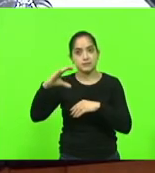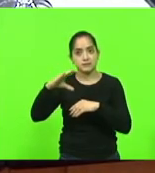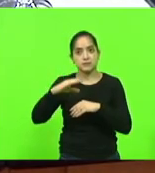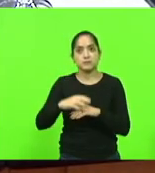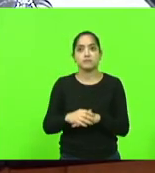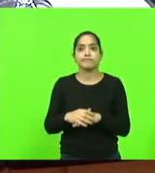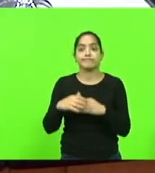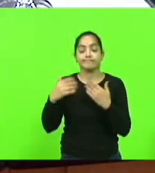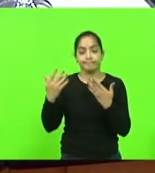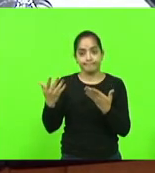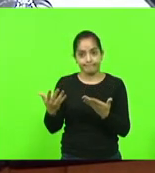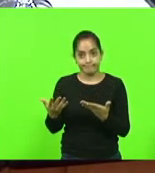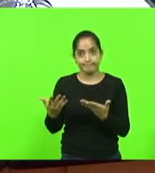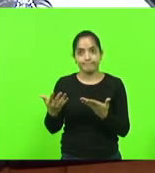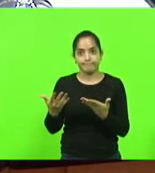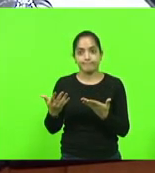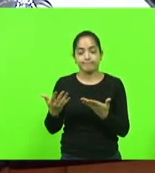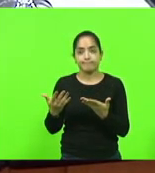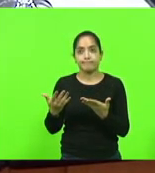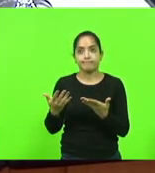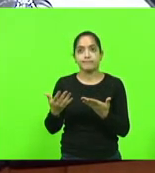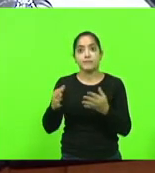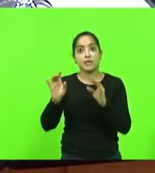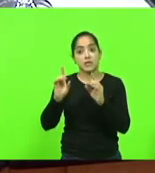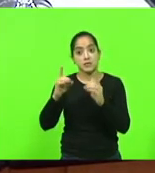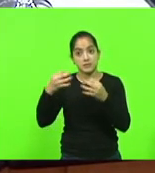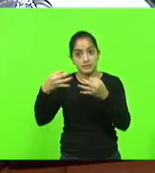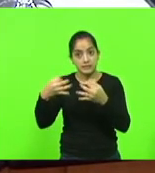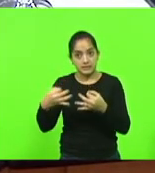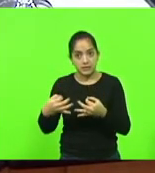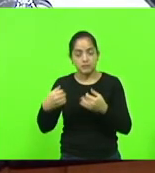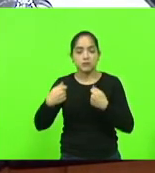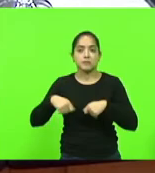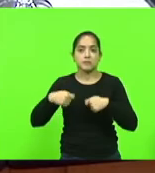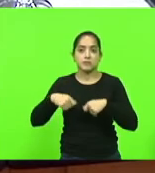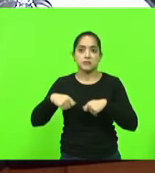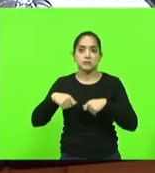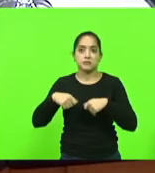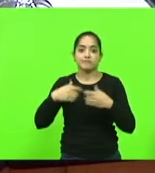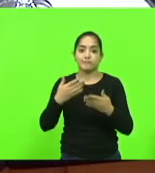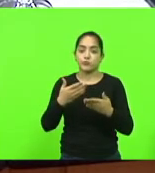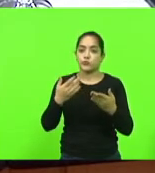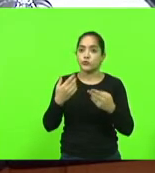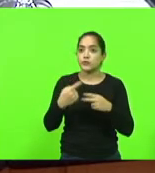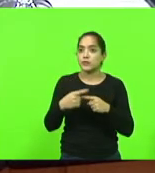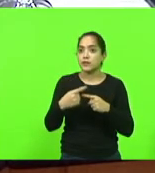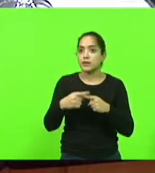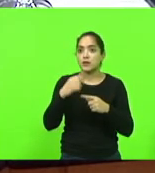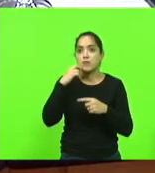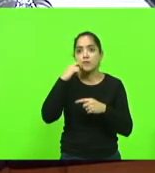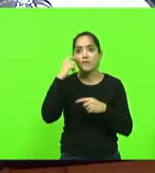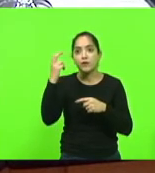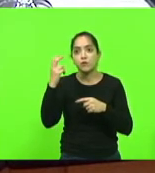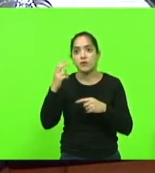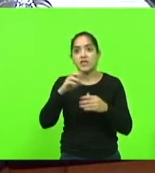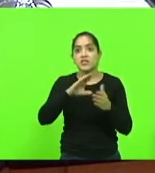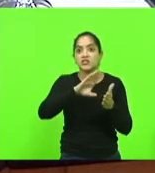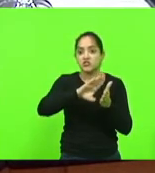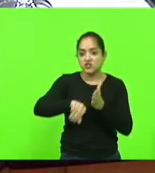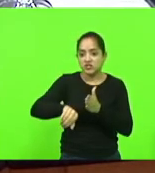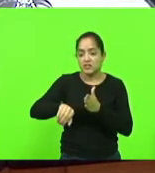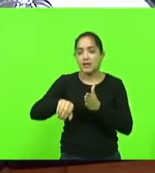Essa é uma coisa justa e certa, é uma vergonha. Nós temos que tirar dinheiro das